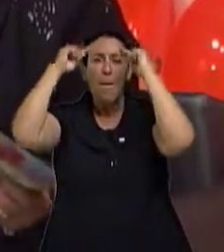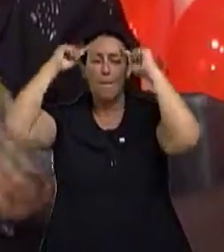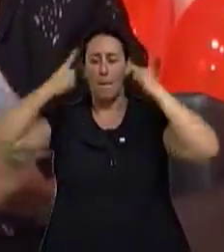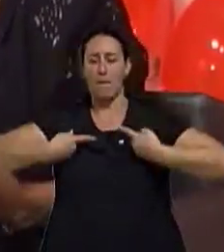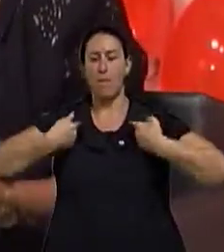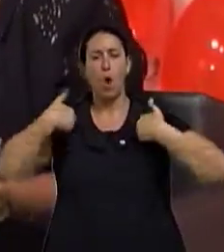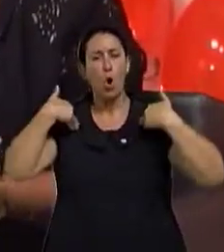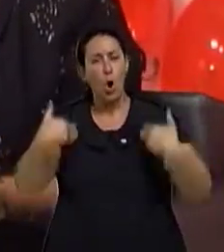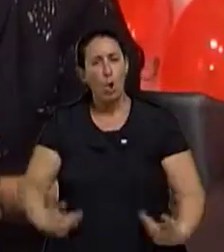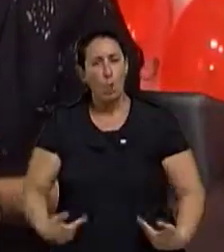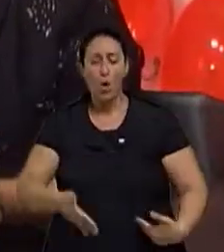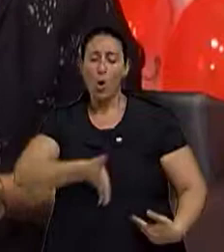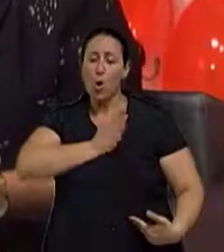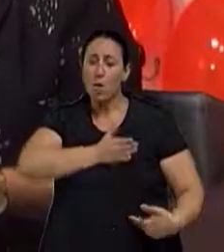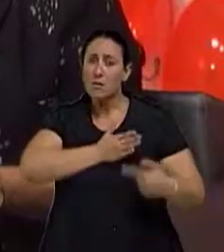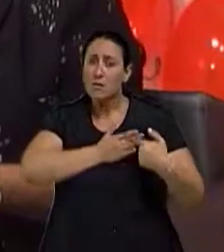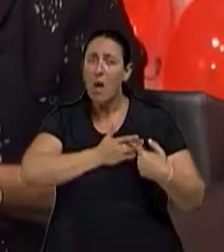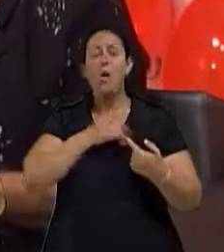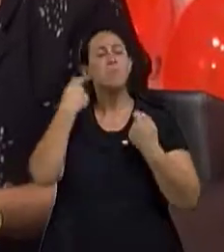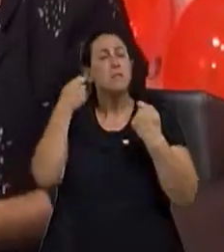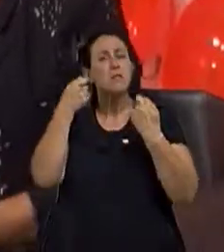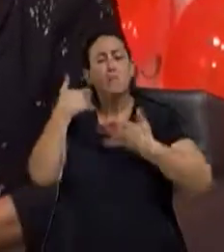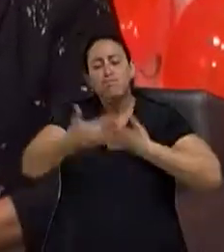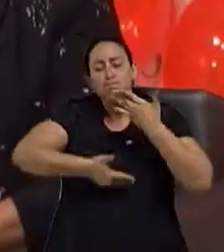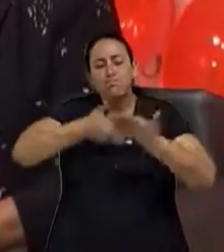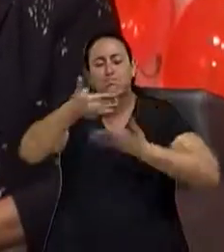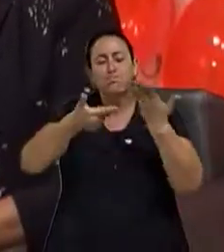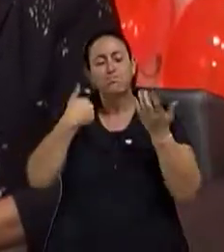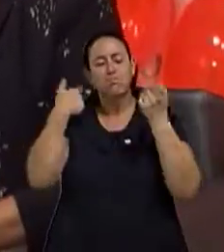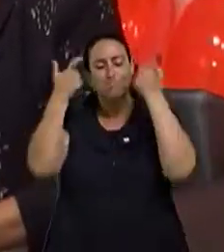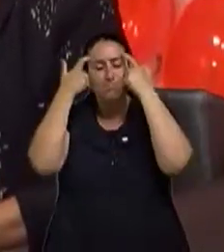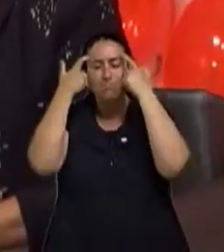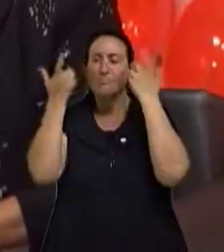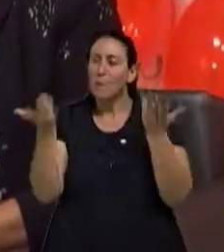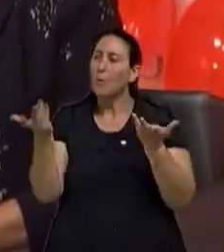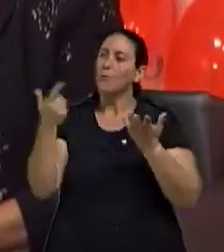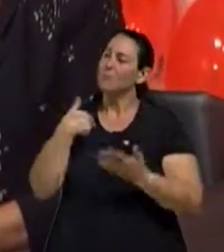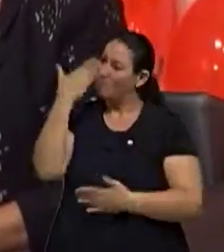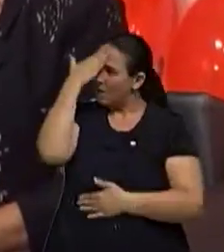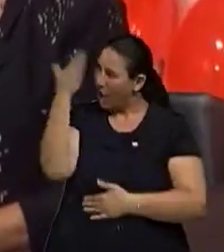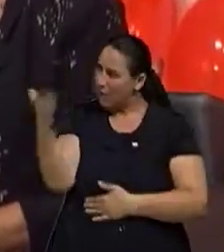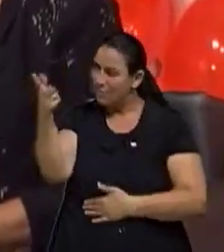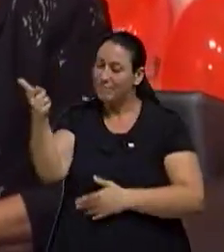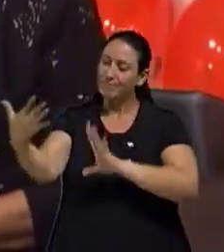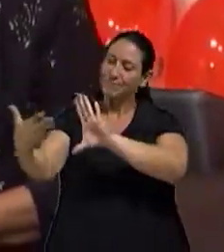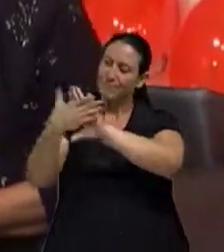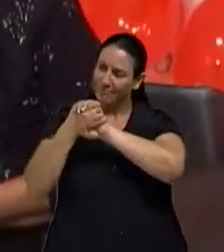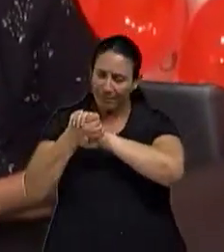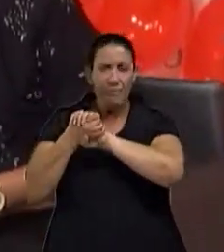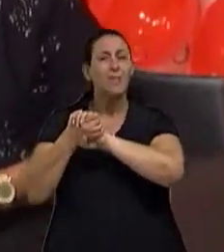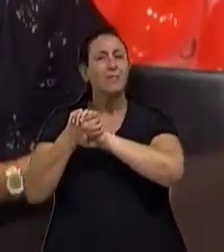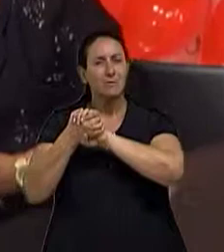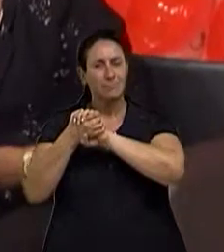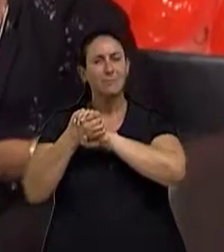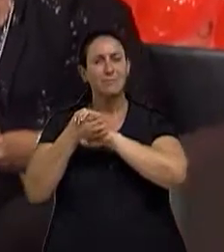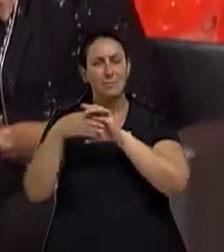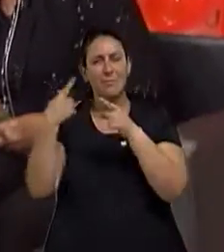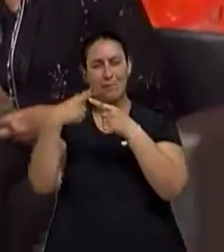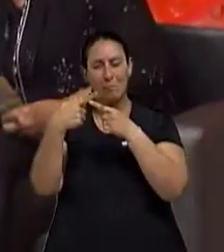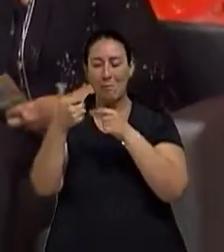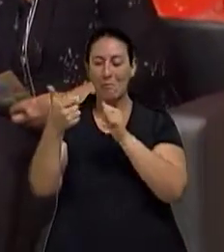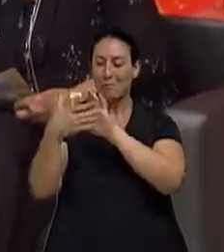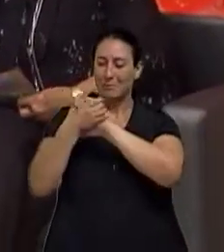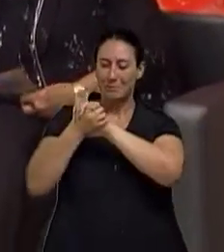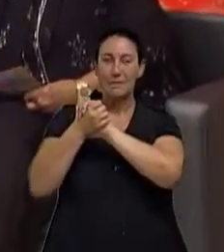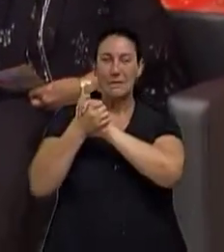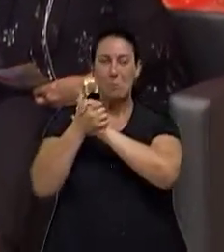mais importante que o nosso coração, né? Doutor, eu termino sempre esse programa de mãos dadas. O senhor me dê sua mão esquerda, a esquerda aqui. A esquerda